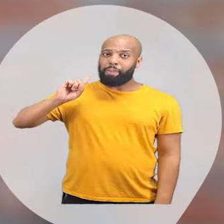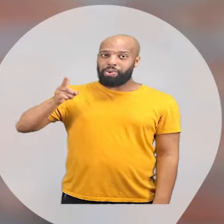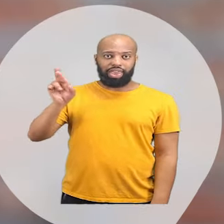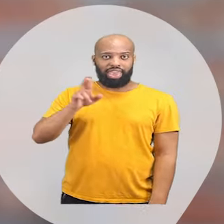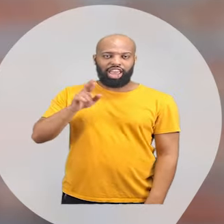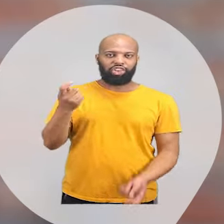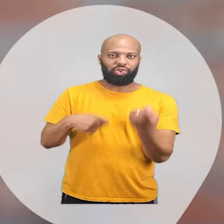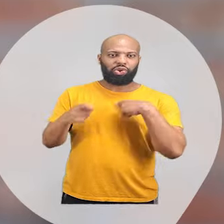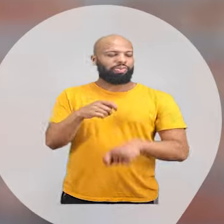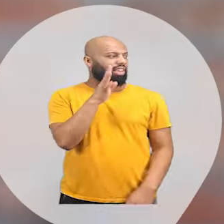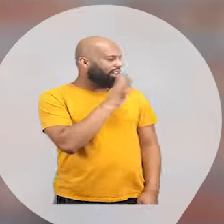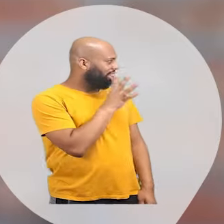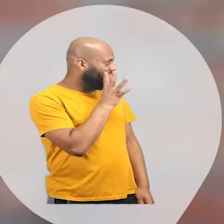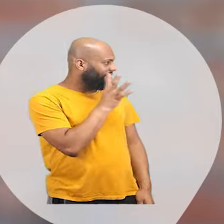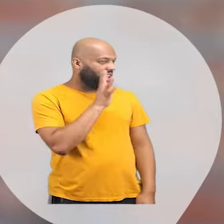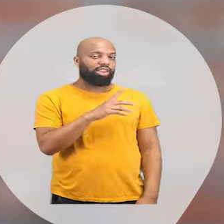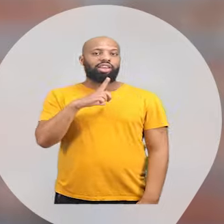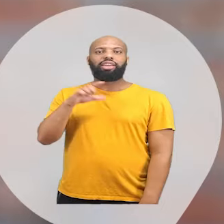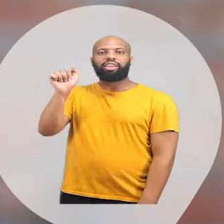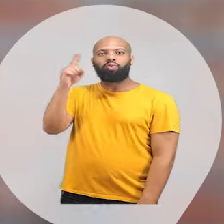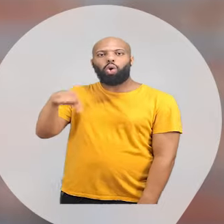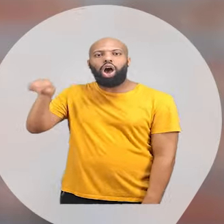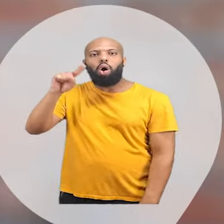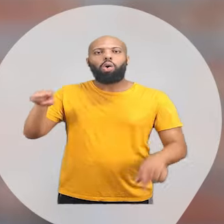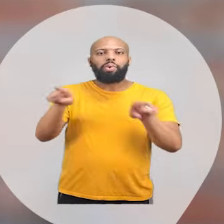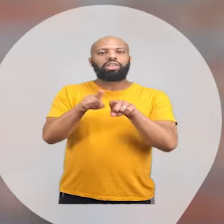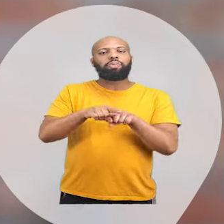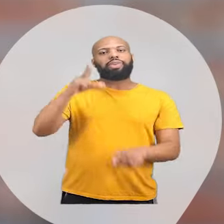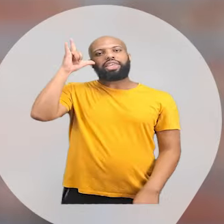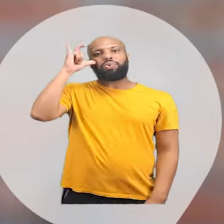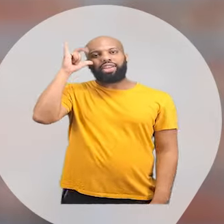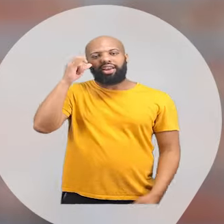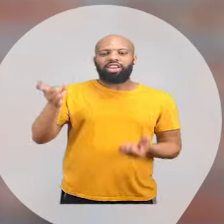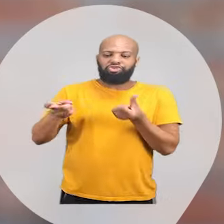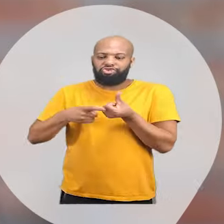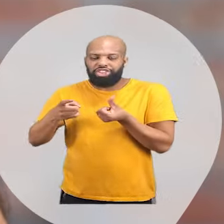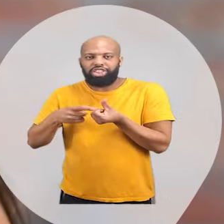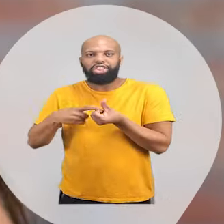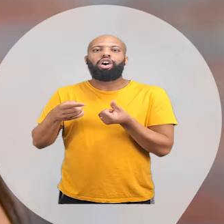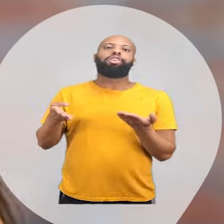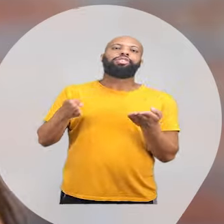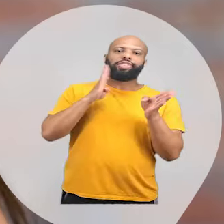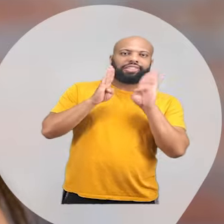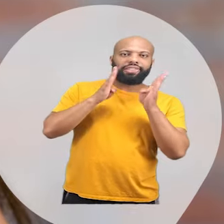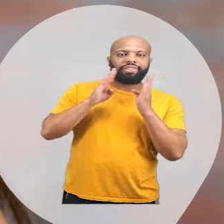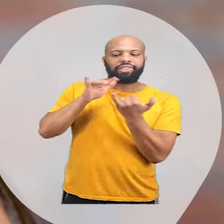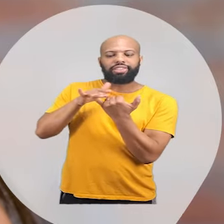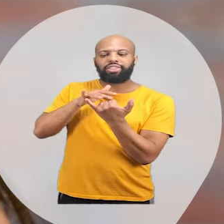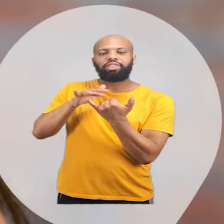mil reais de Economia Ah que legal e usa roupas né no Instagram Tik Tok Facebook YouTube